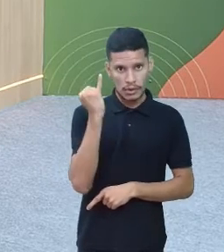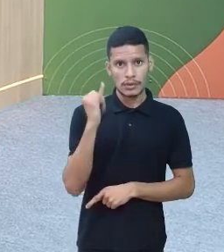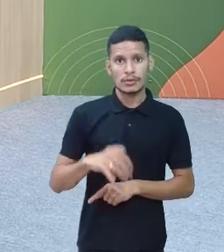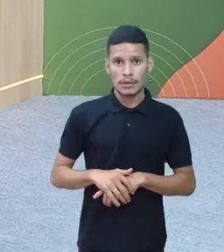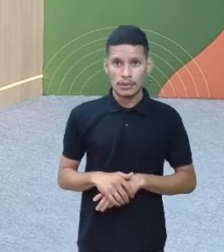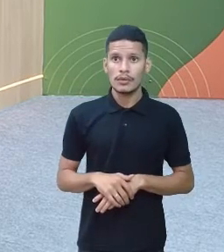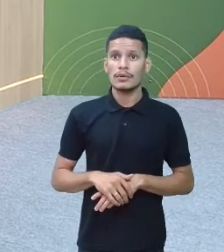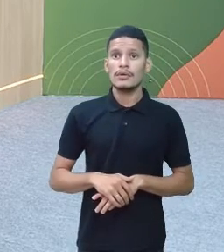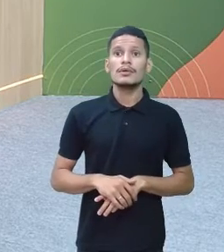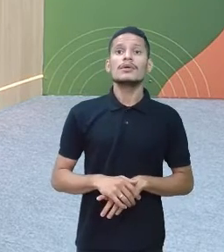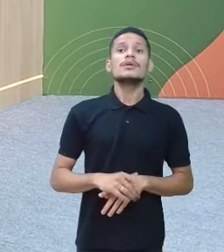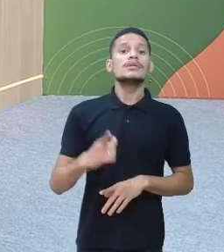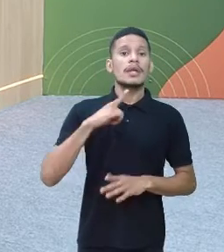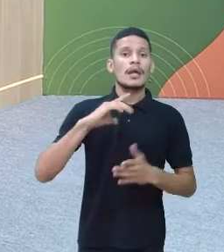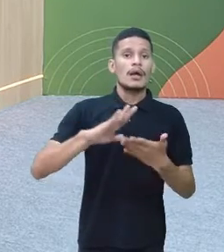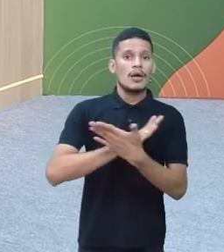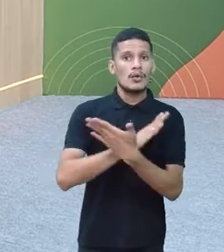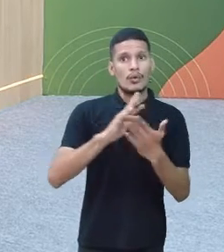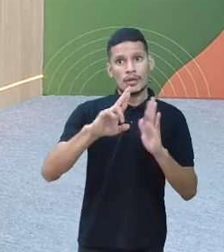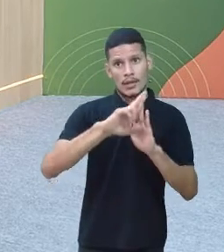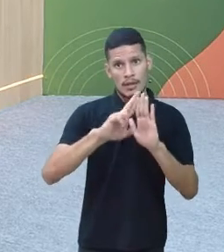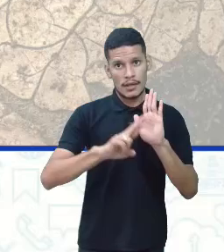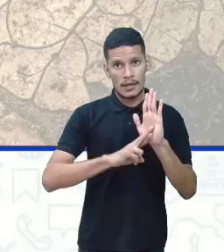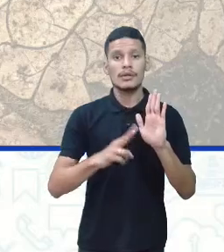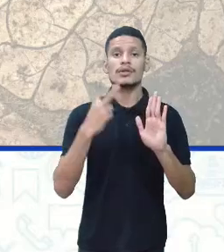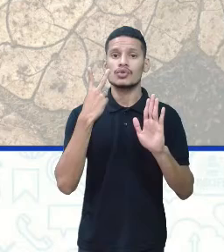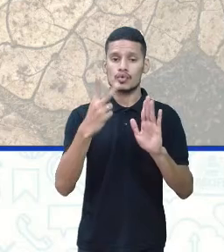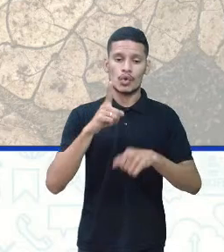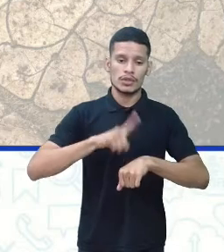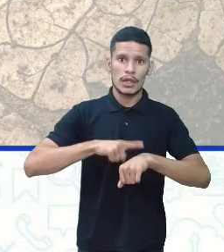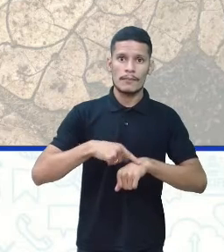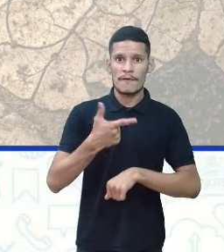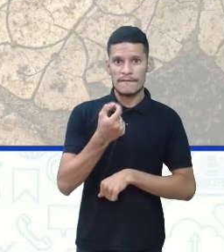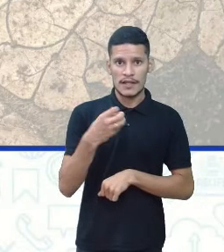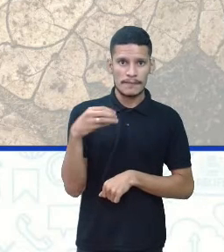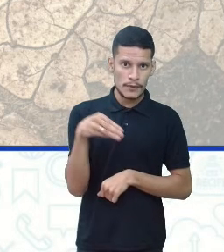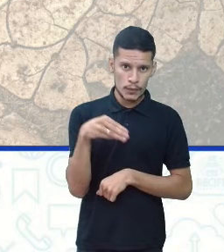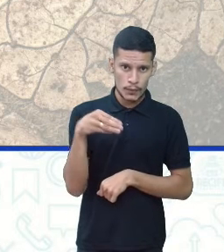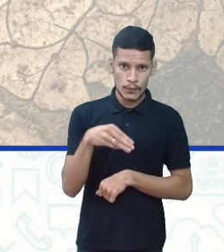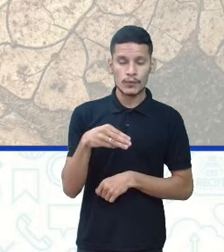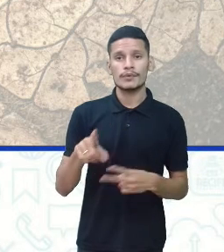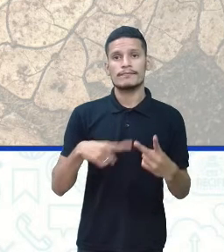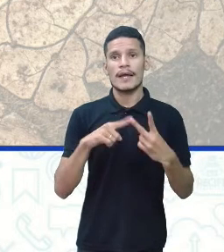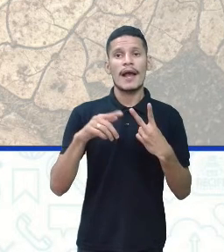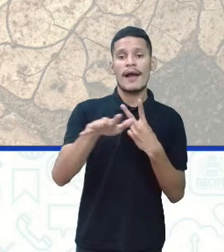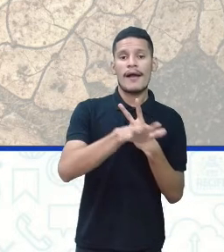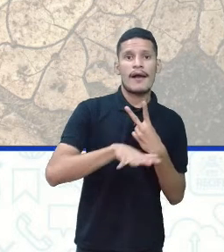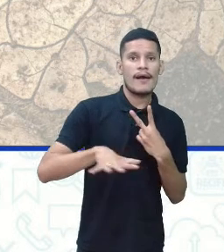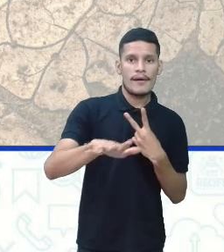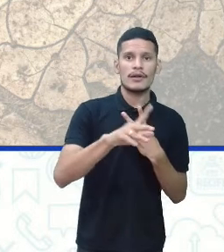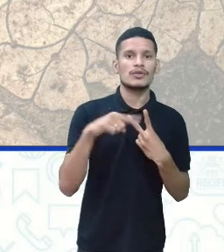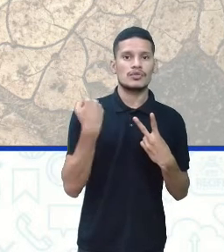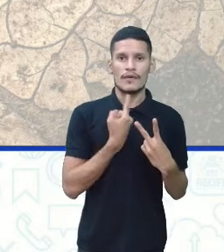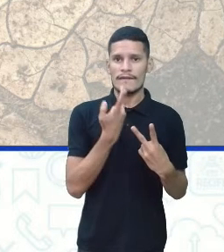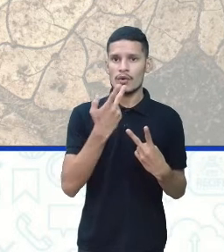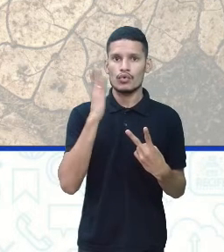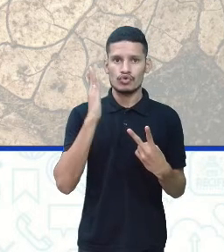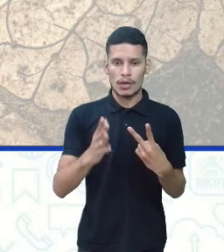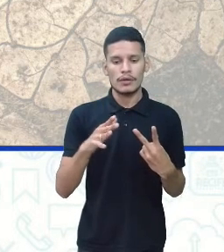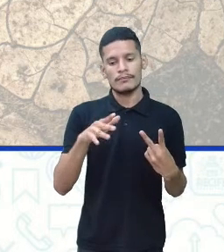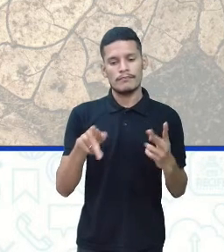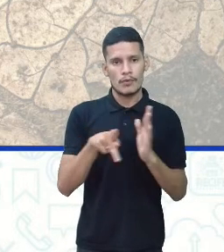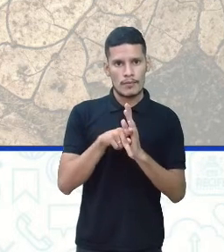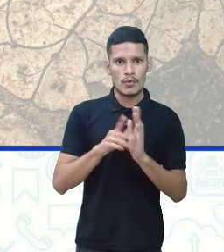E a gente vai para algumas regras, né? São 2 tempos de 20 minutos. Né? A área, que a gente já falou, do